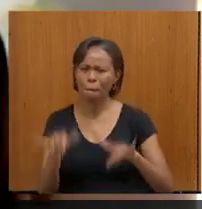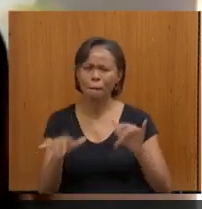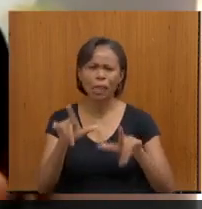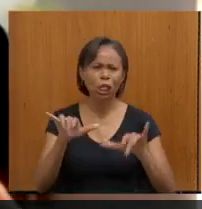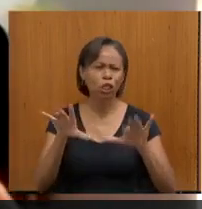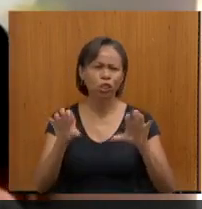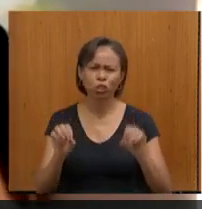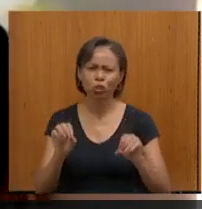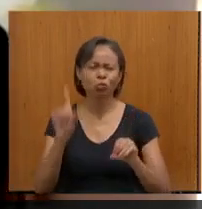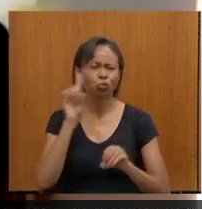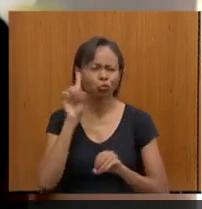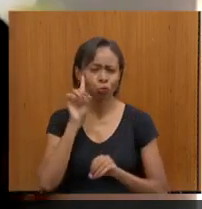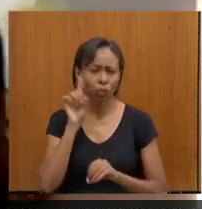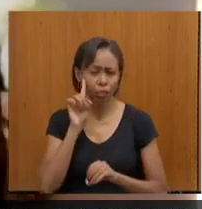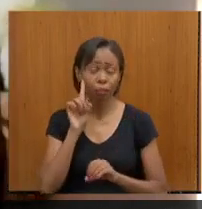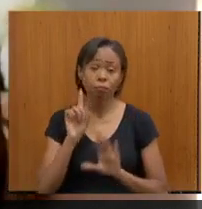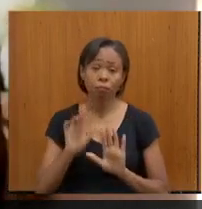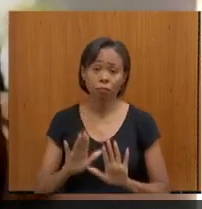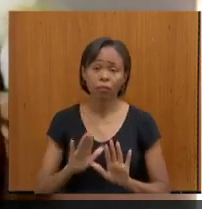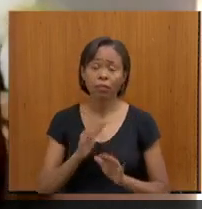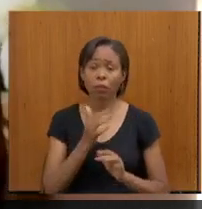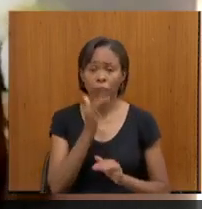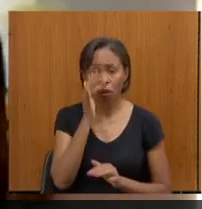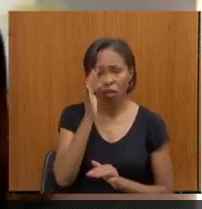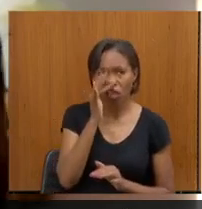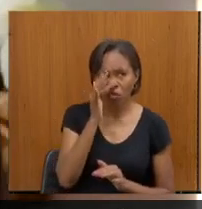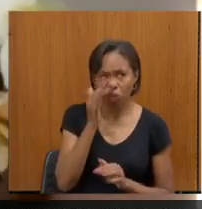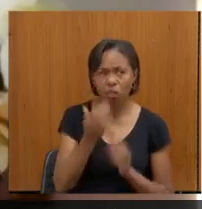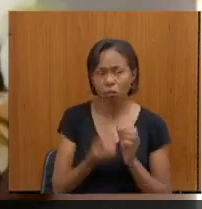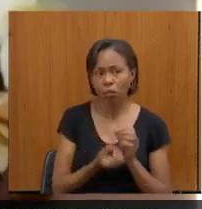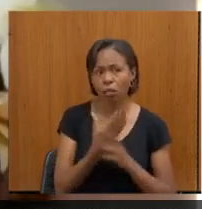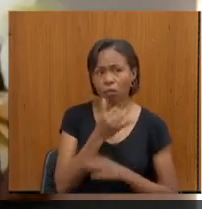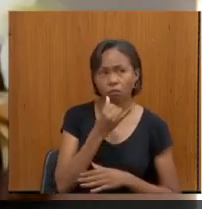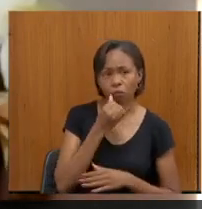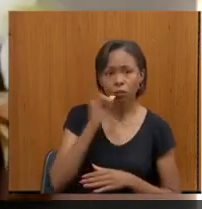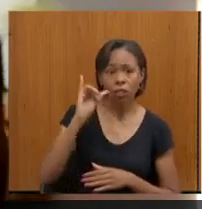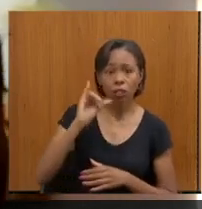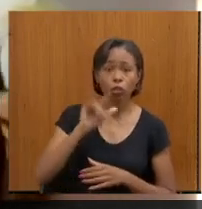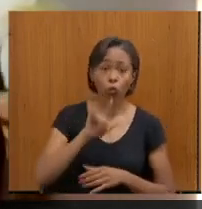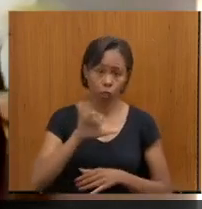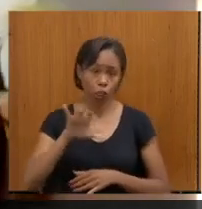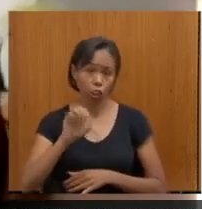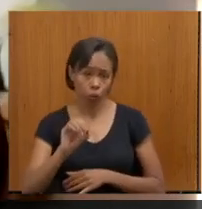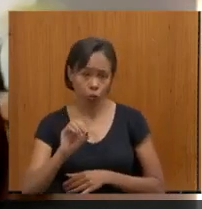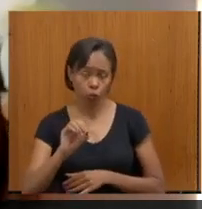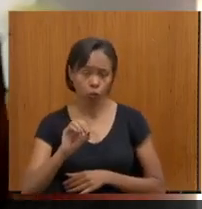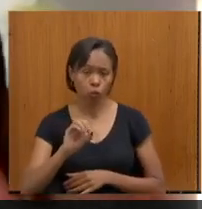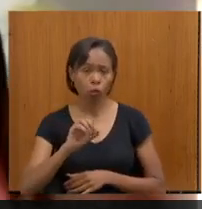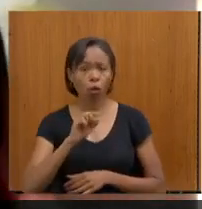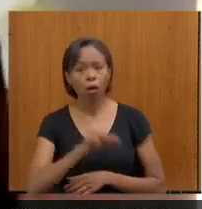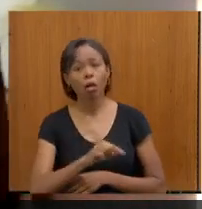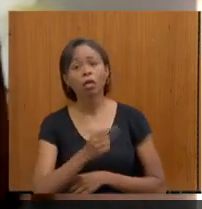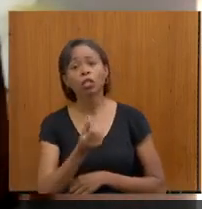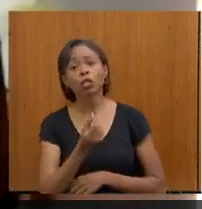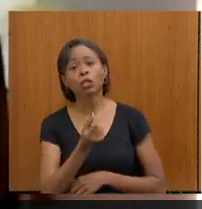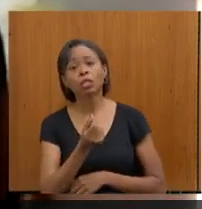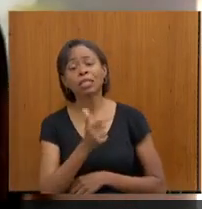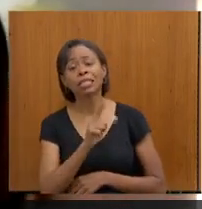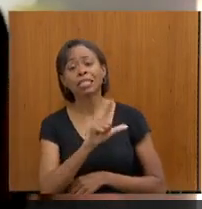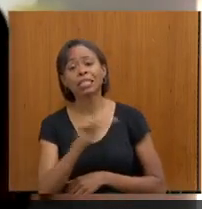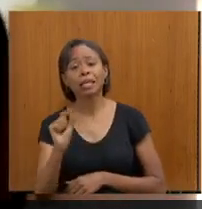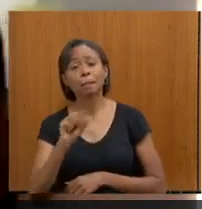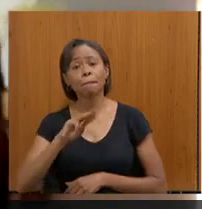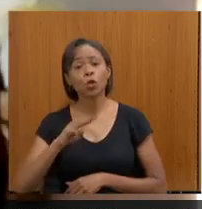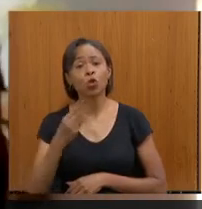para converter energia deste mil toneladas de lixo o dia custa em torno de 100 milhões de dólar